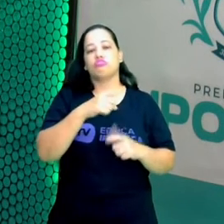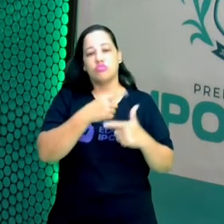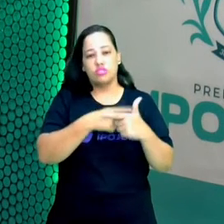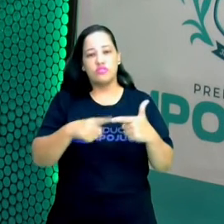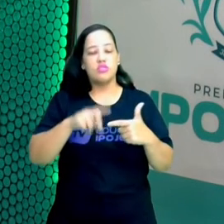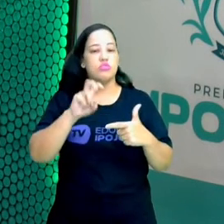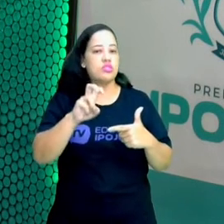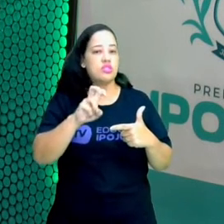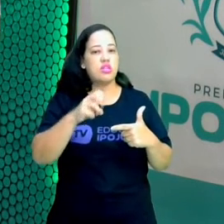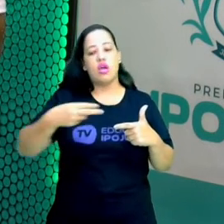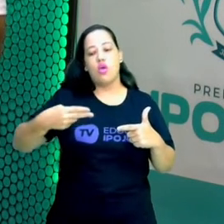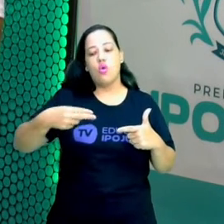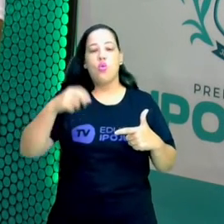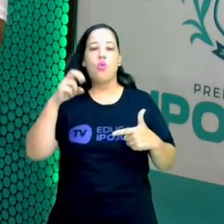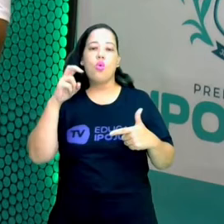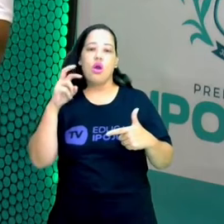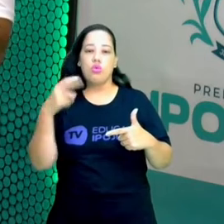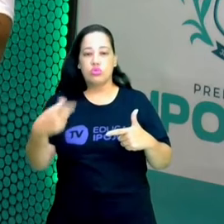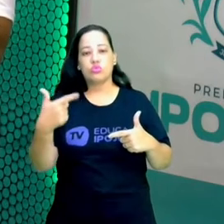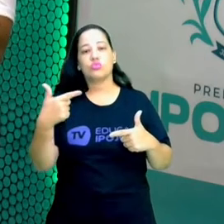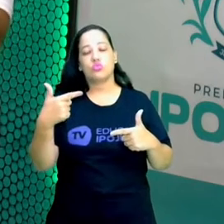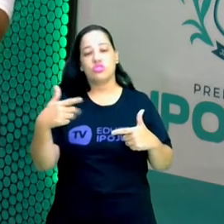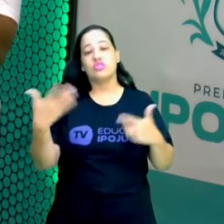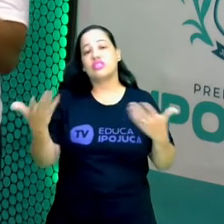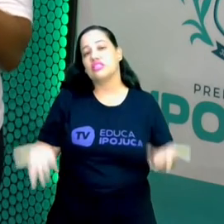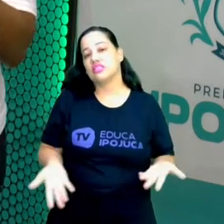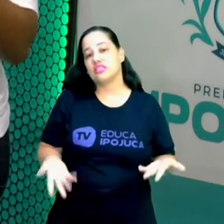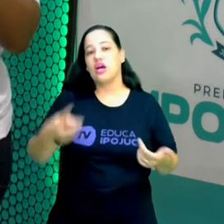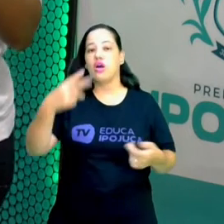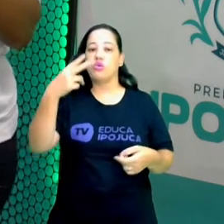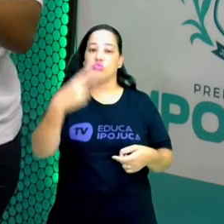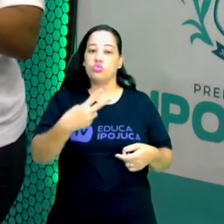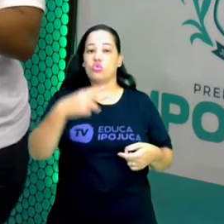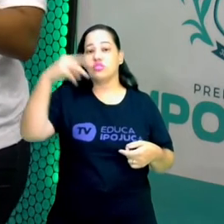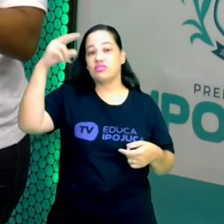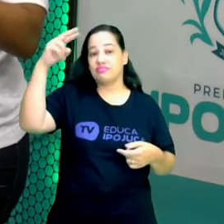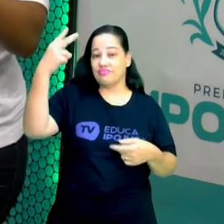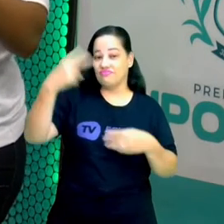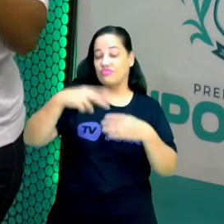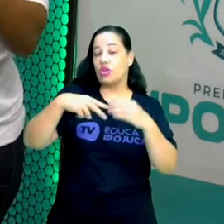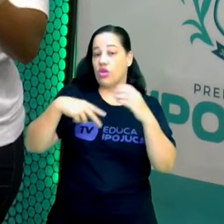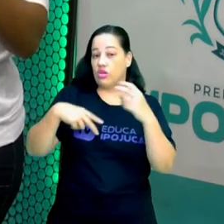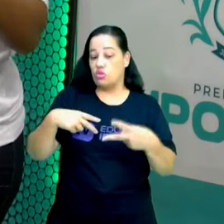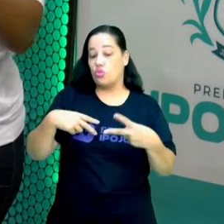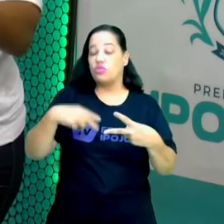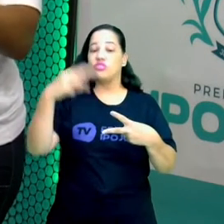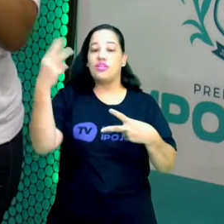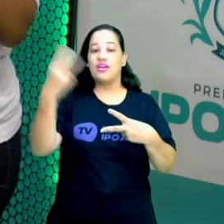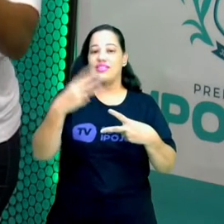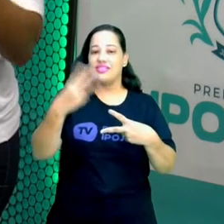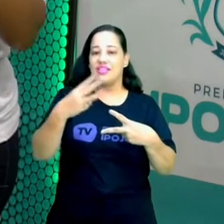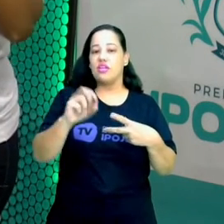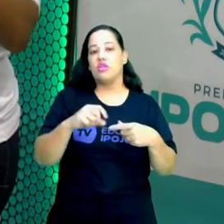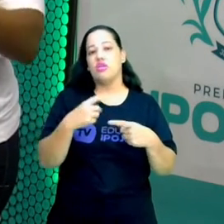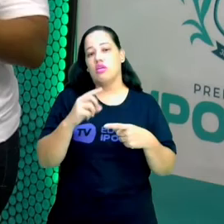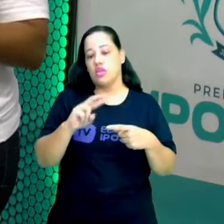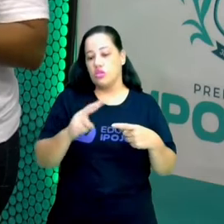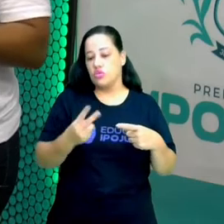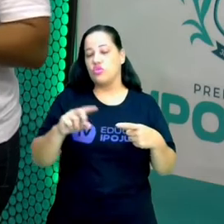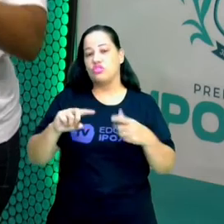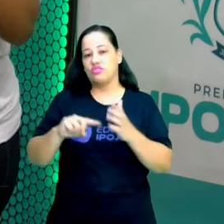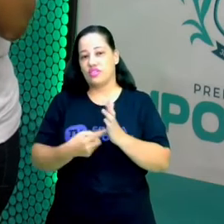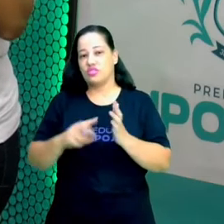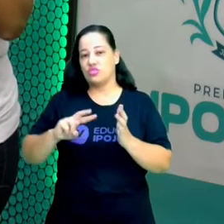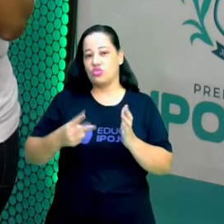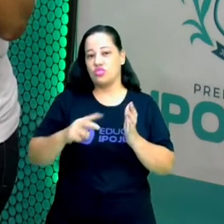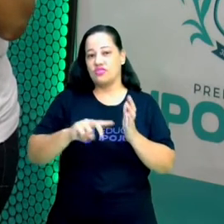igual a 2. Então, ficará 2 elevado à terceira potência, que é 2 vezes 2 vezes 2 vezes 2, que é